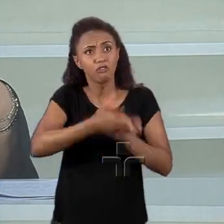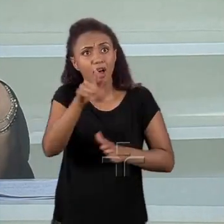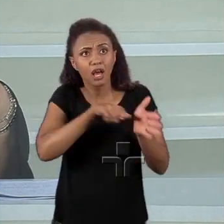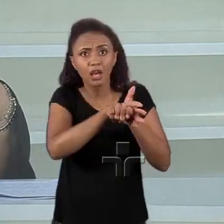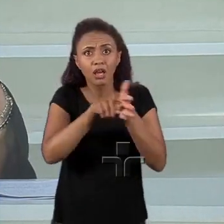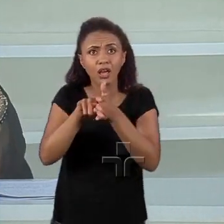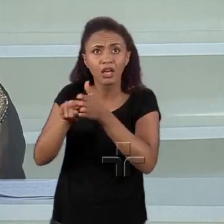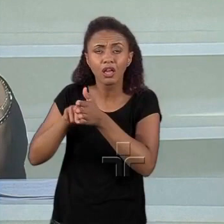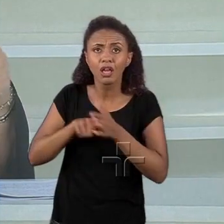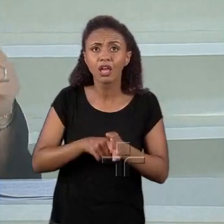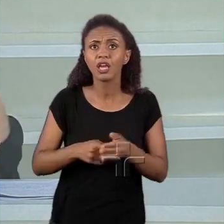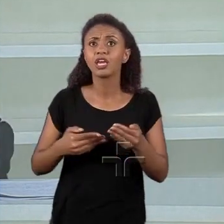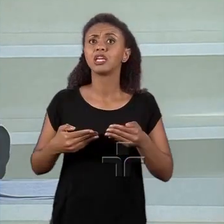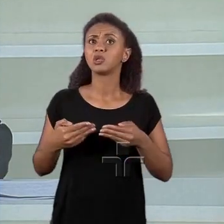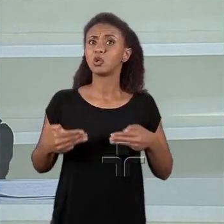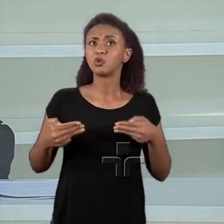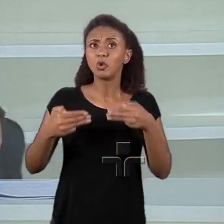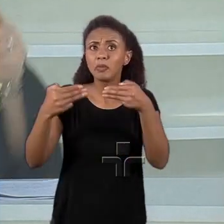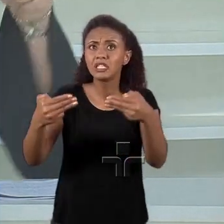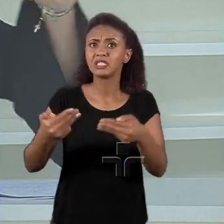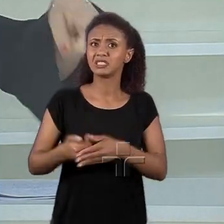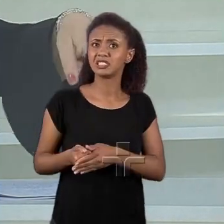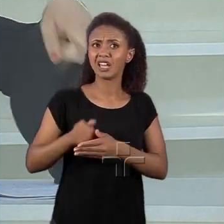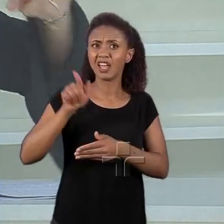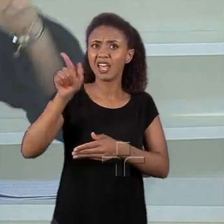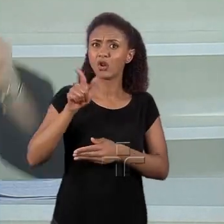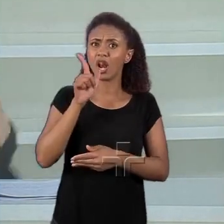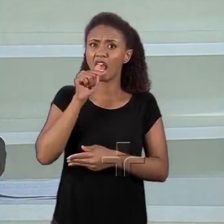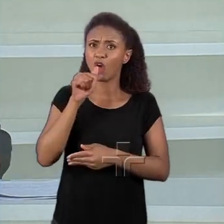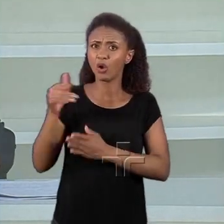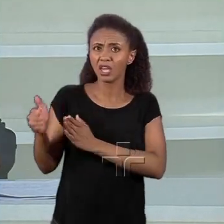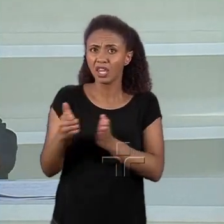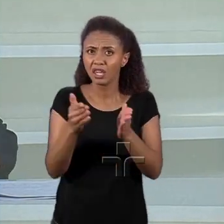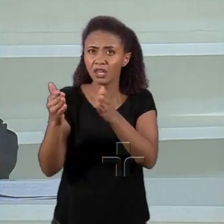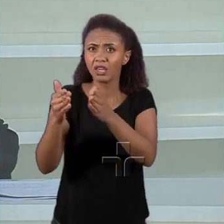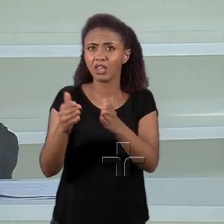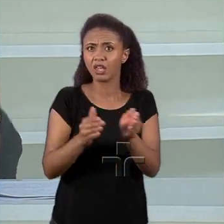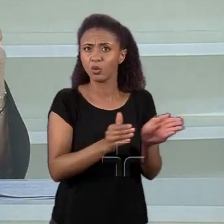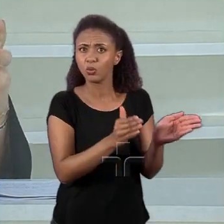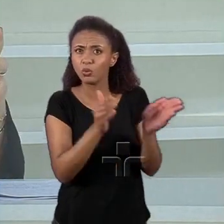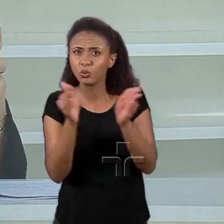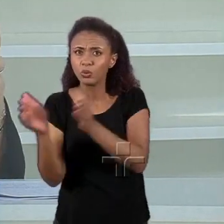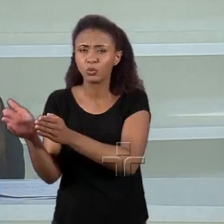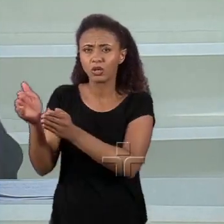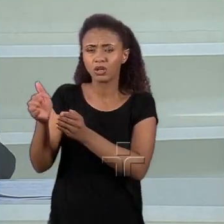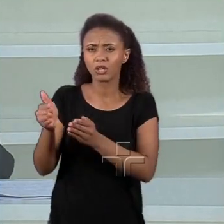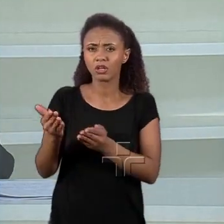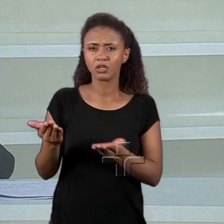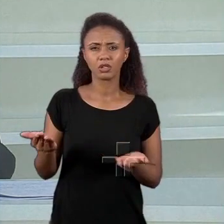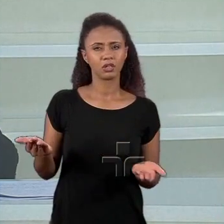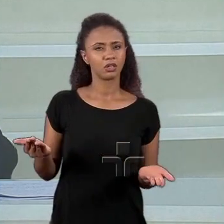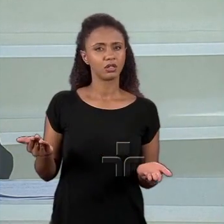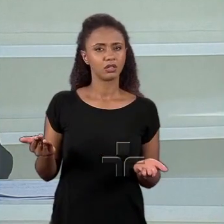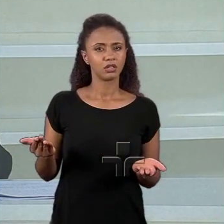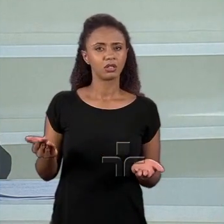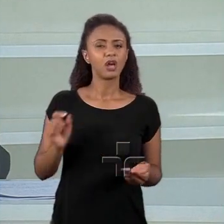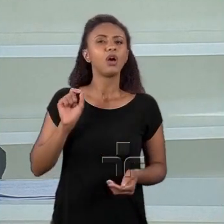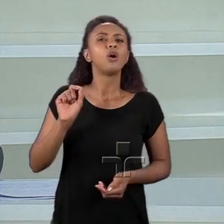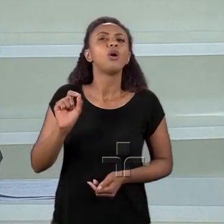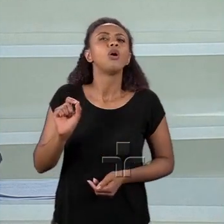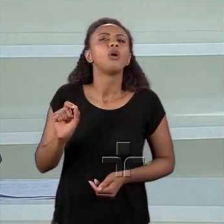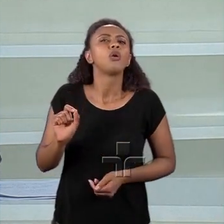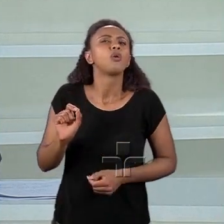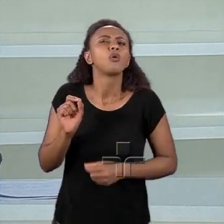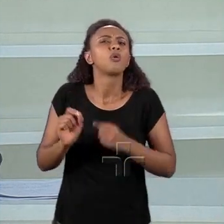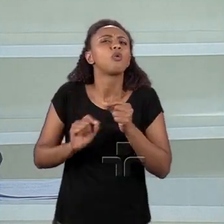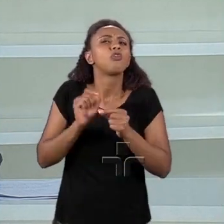Integração Nacional, fazendo a transposição do Rio, no Plano Real, junto com o Itamar. Procure saber quem é que pode trazer segurança para que